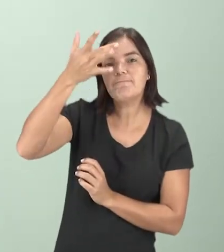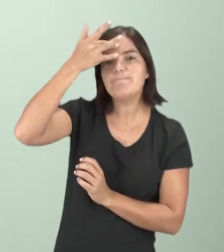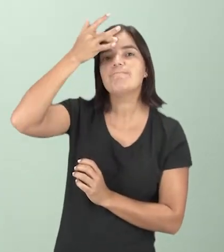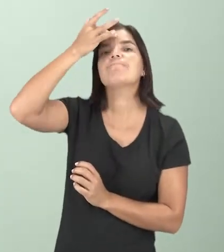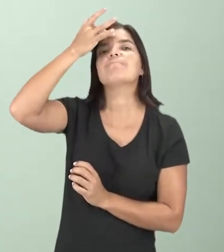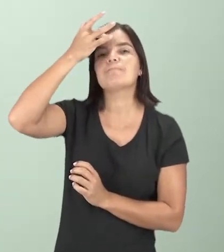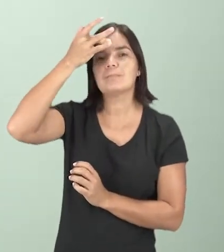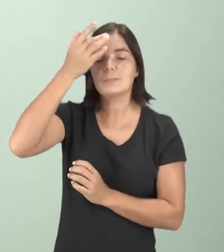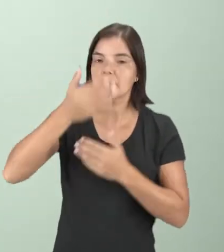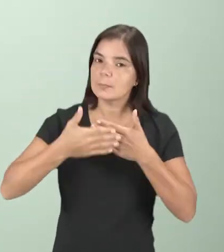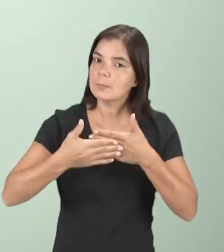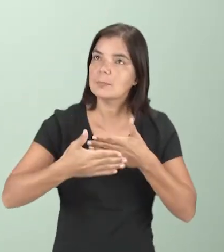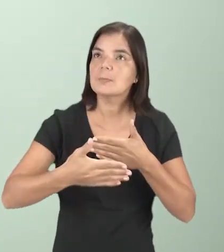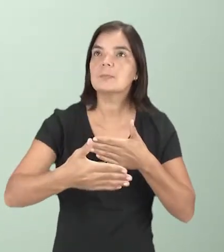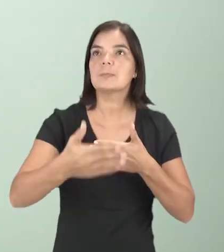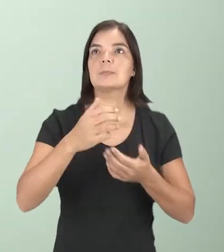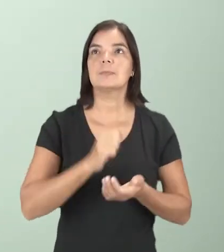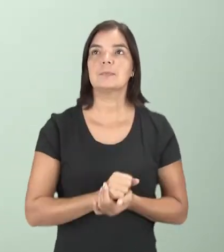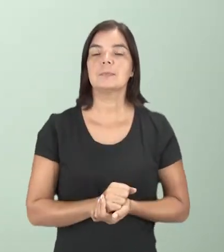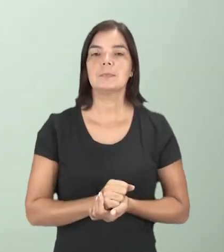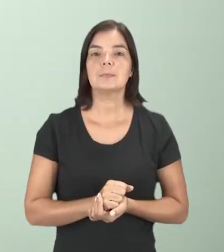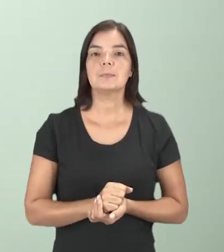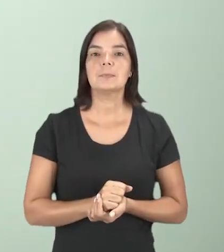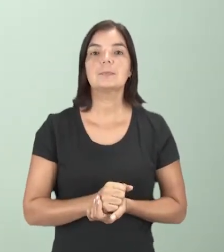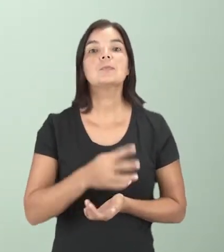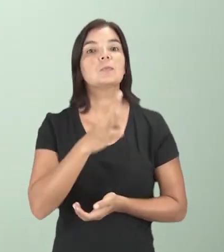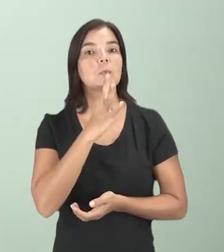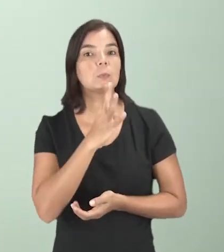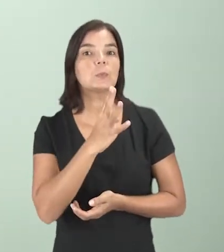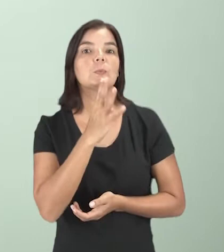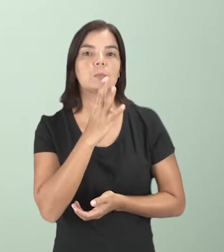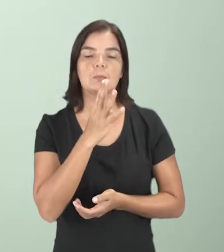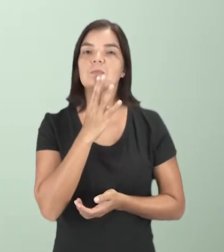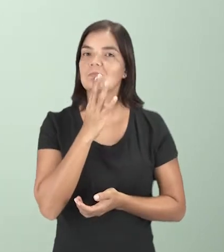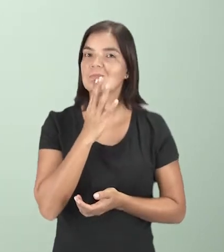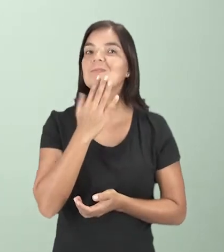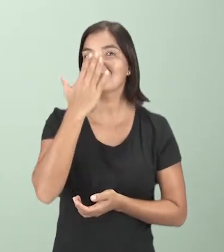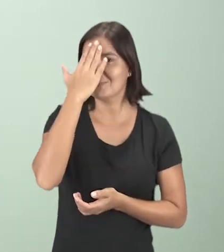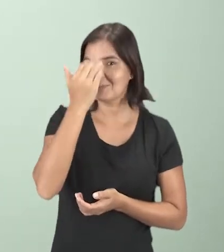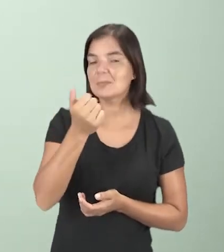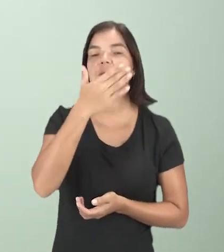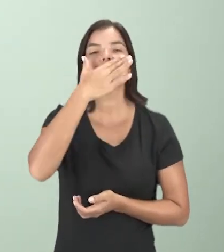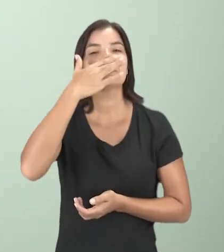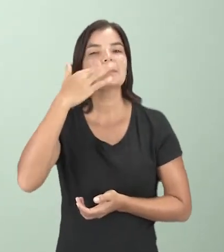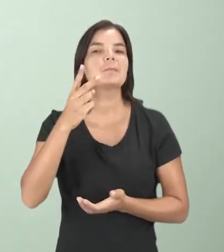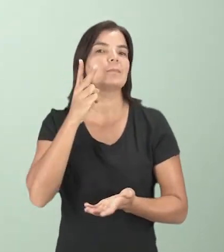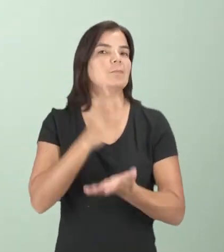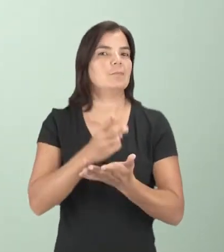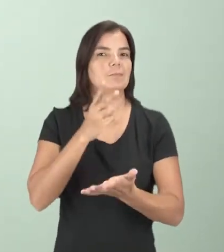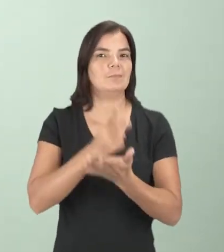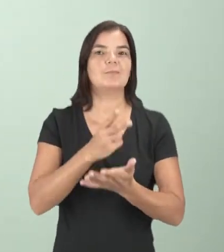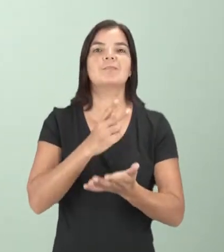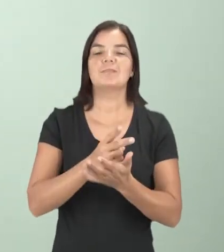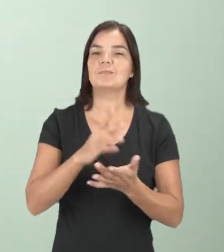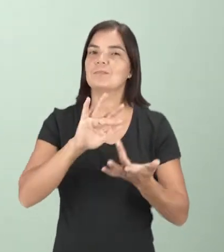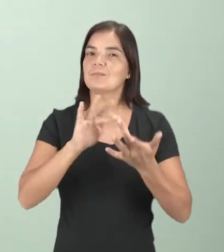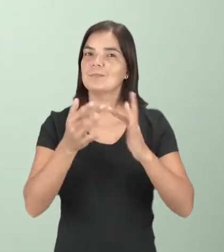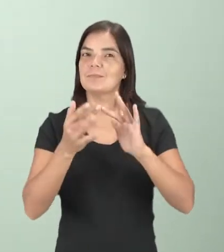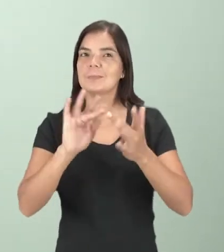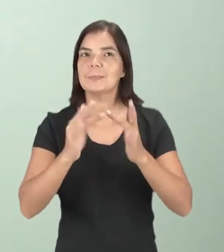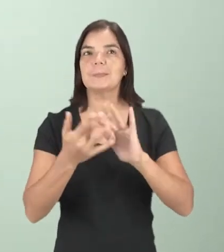assim, sucessivamente, você reconhecerá esses alimentos e o cheiro todas as vezes que você tiver